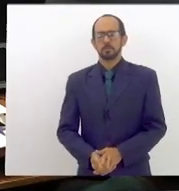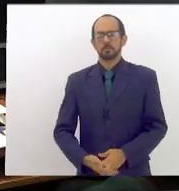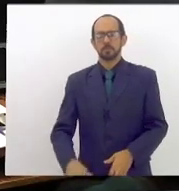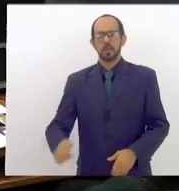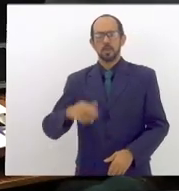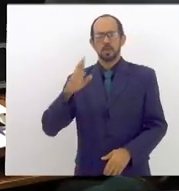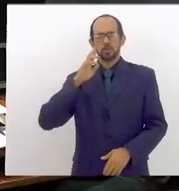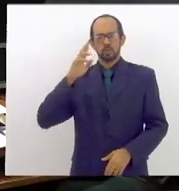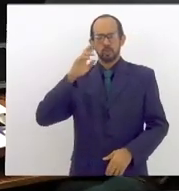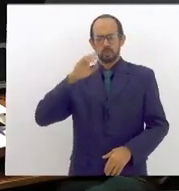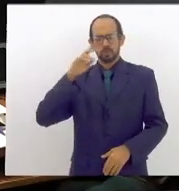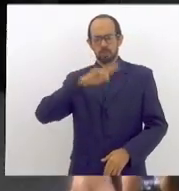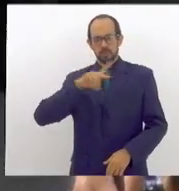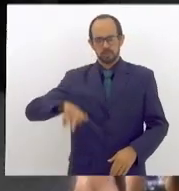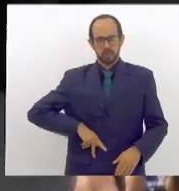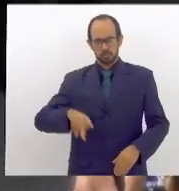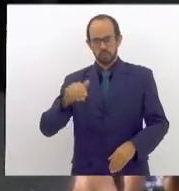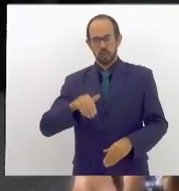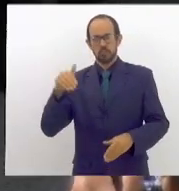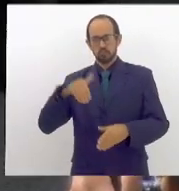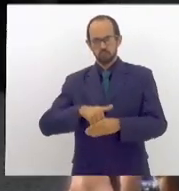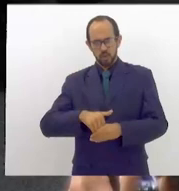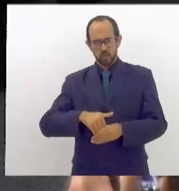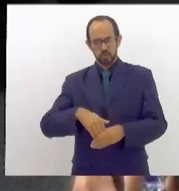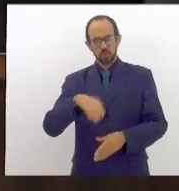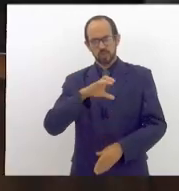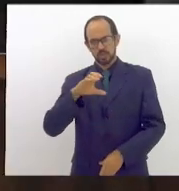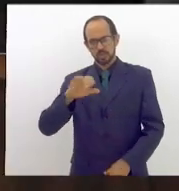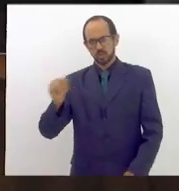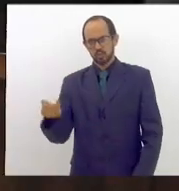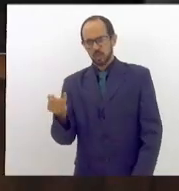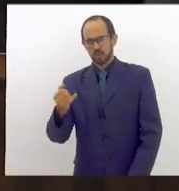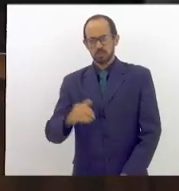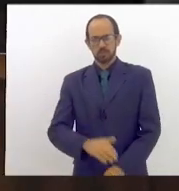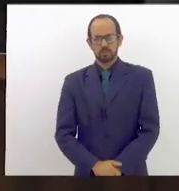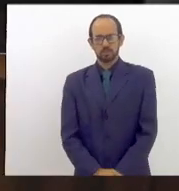senhor presidente voto comparecer vencedor da ccj